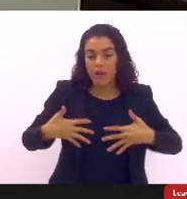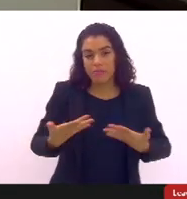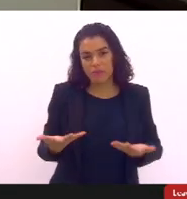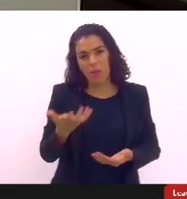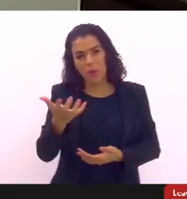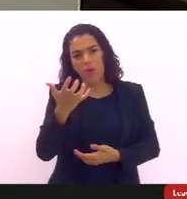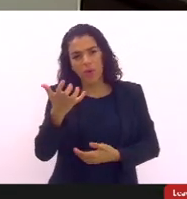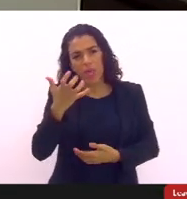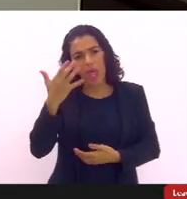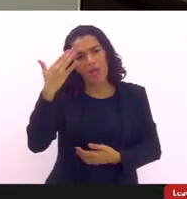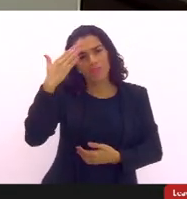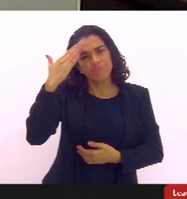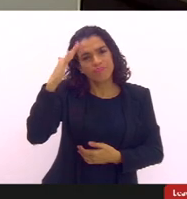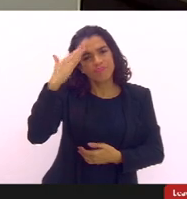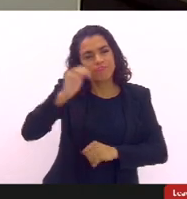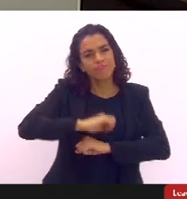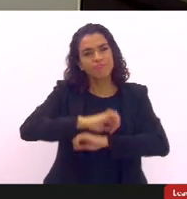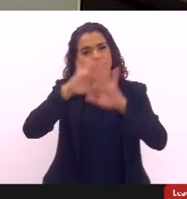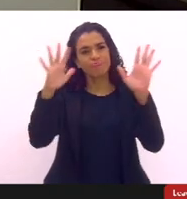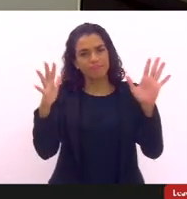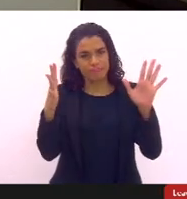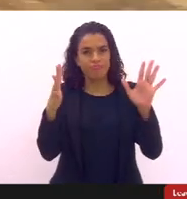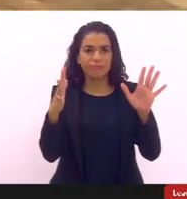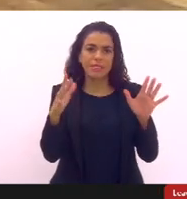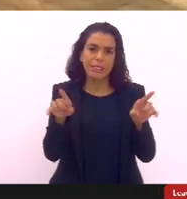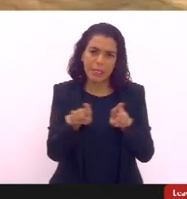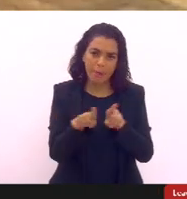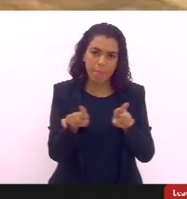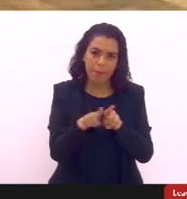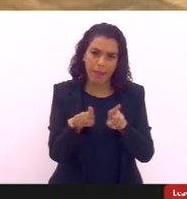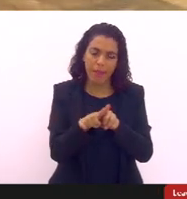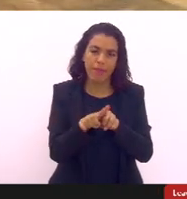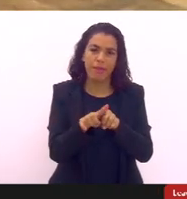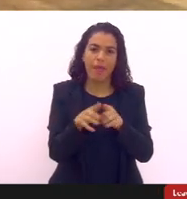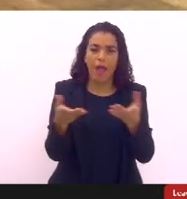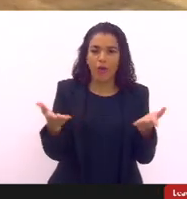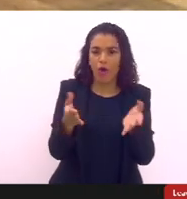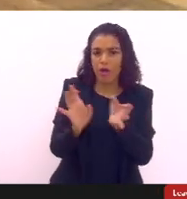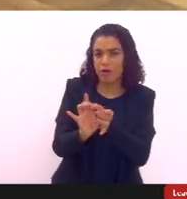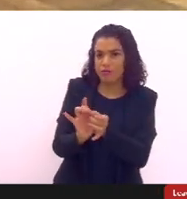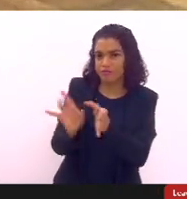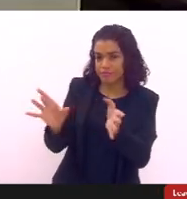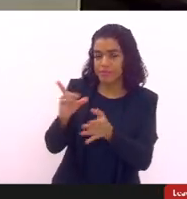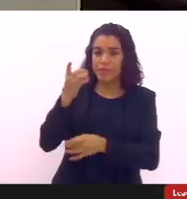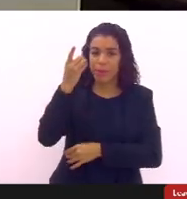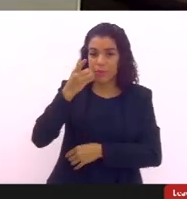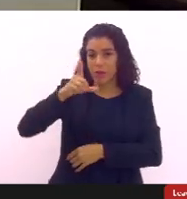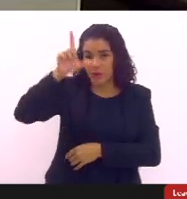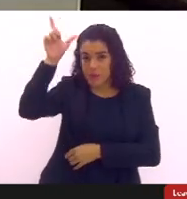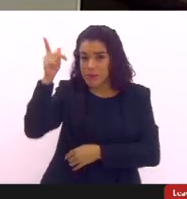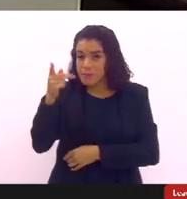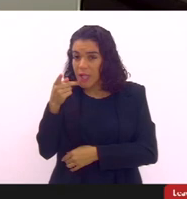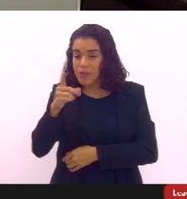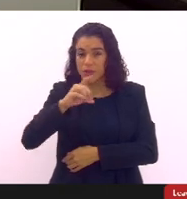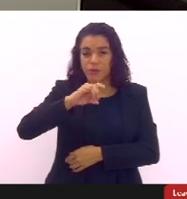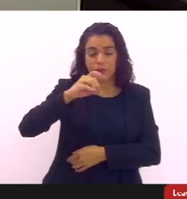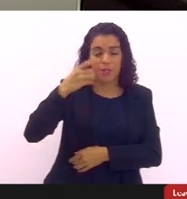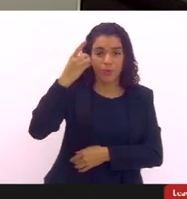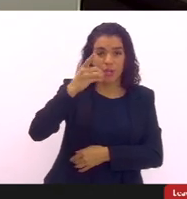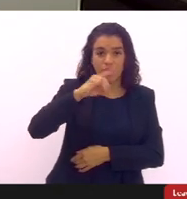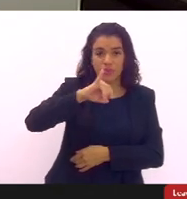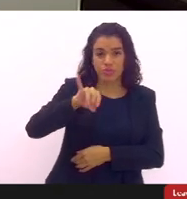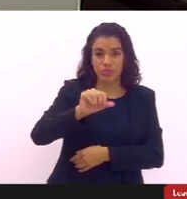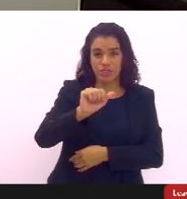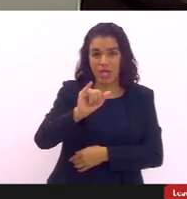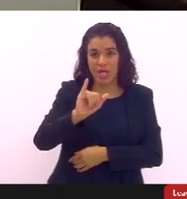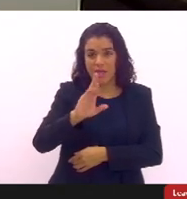quero entender, e vou abrir também, né, se o deputado Luiz Paulo, o deputado Jair, o deputado Tandy